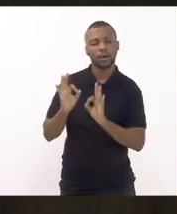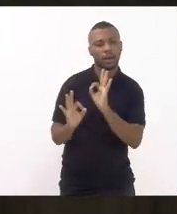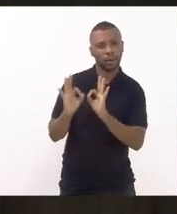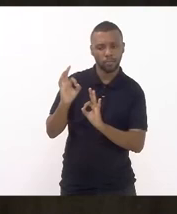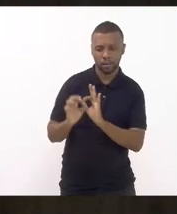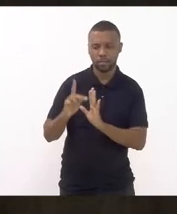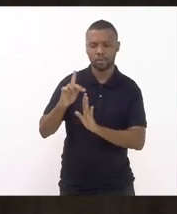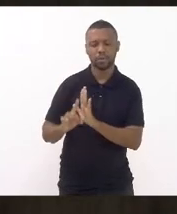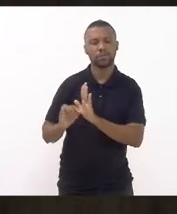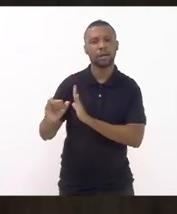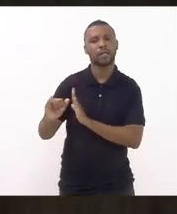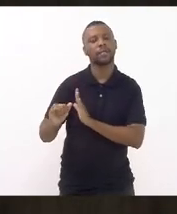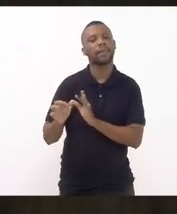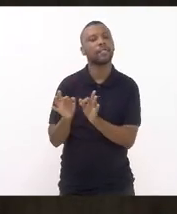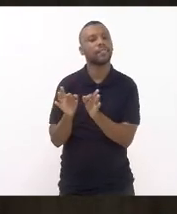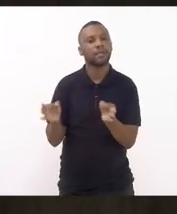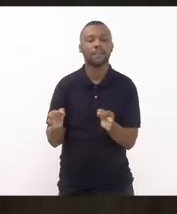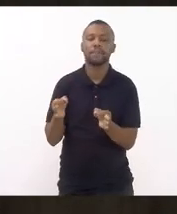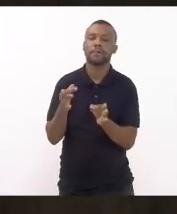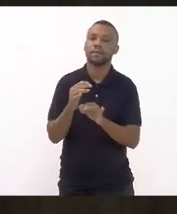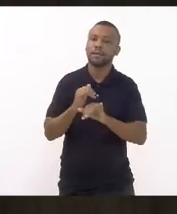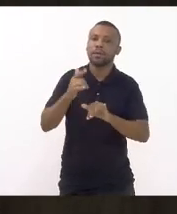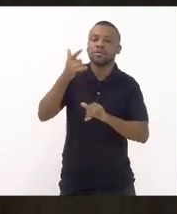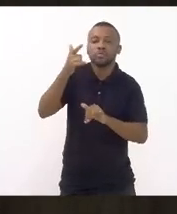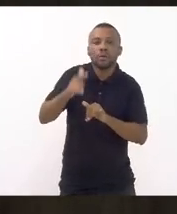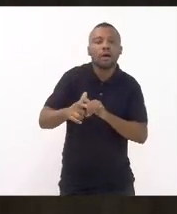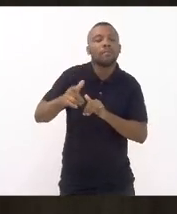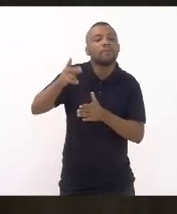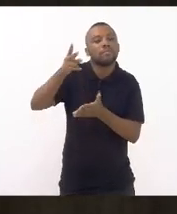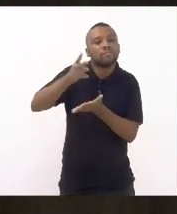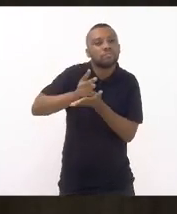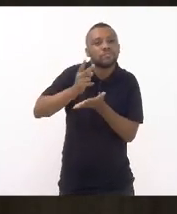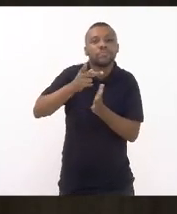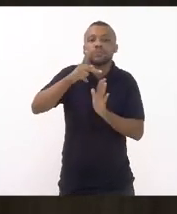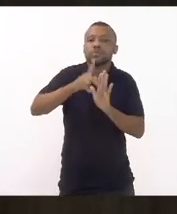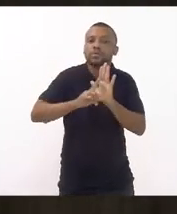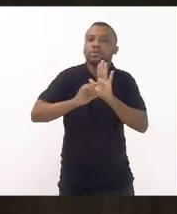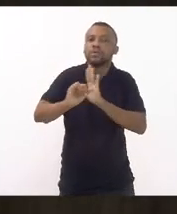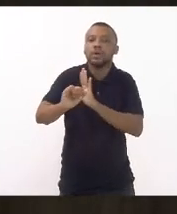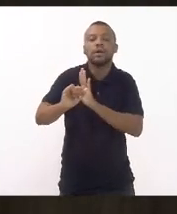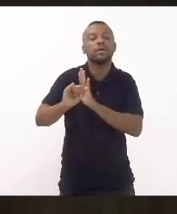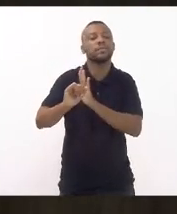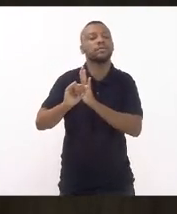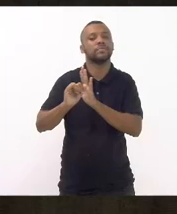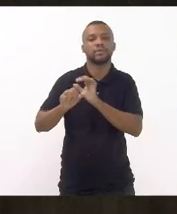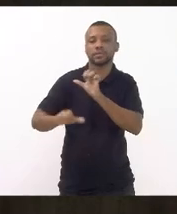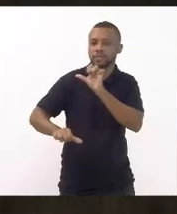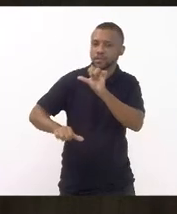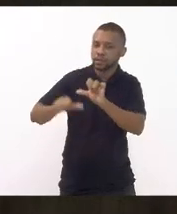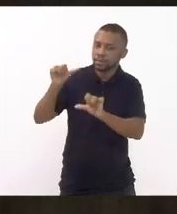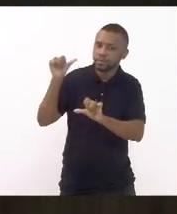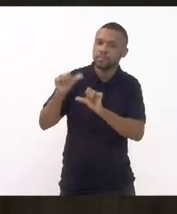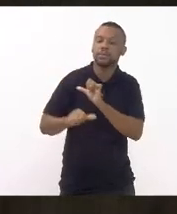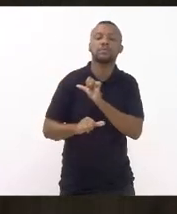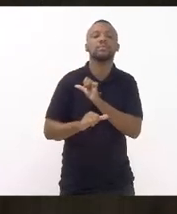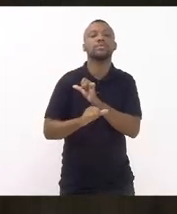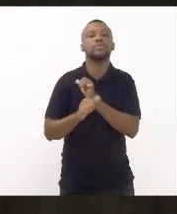simplesmente repetindo o mesmo projeto de lei e transformando-o